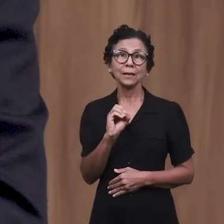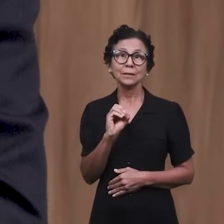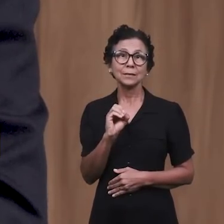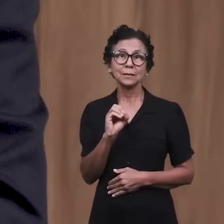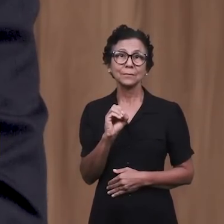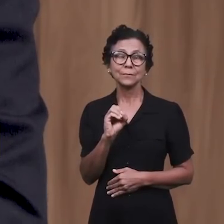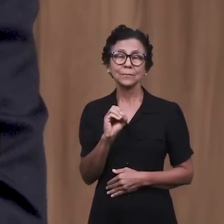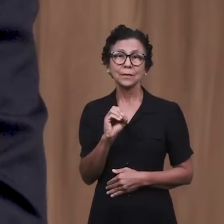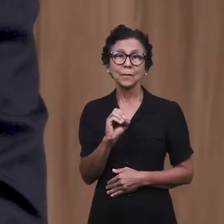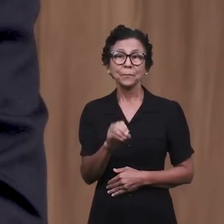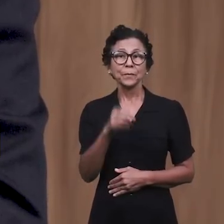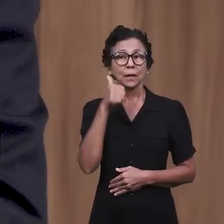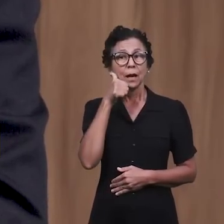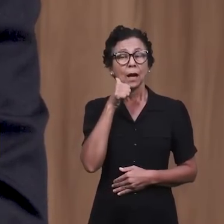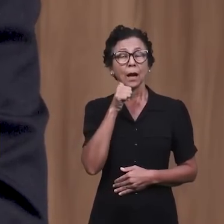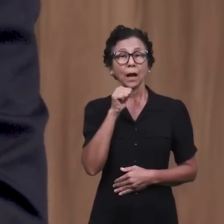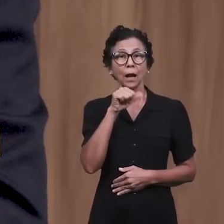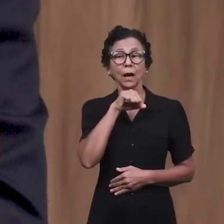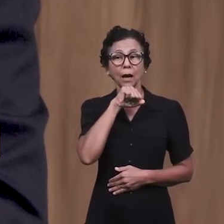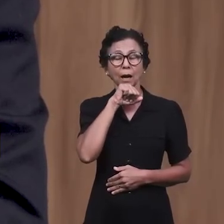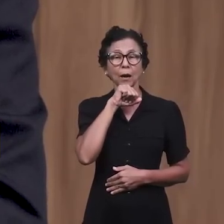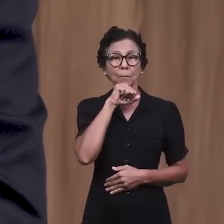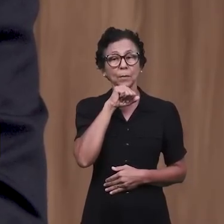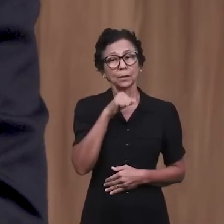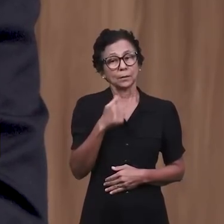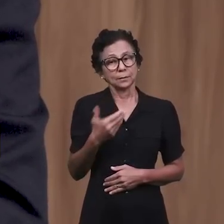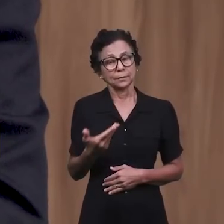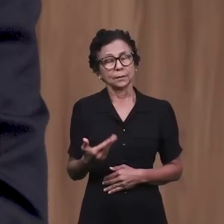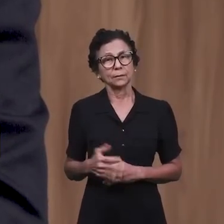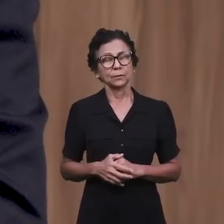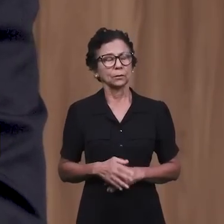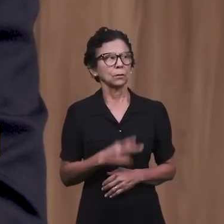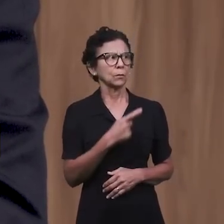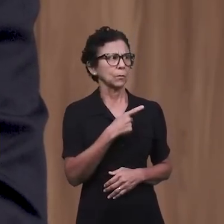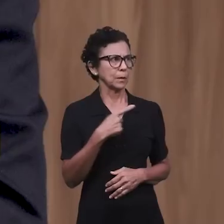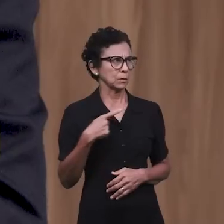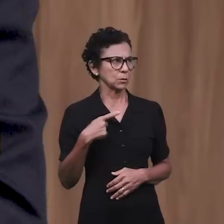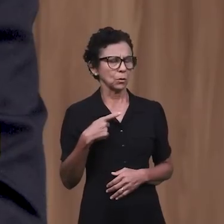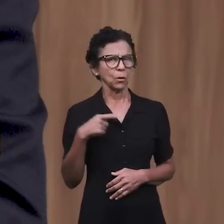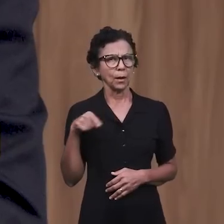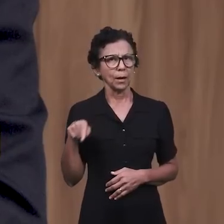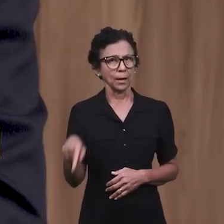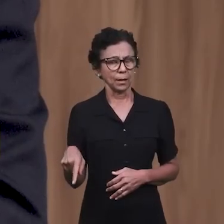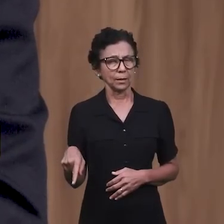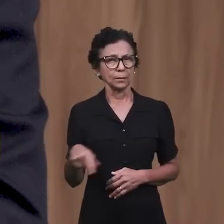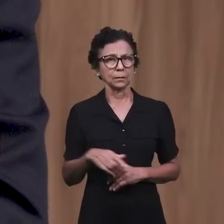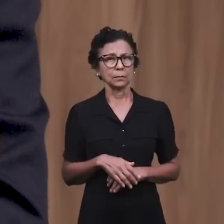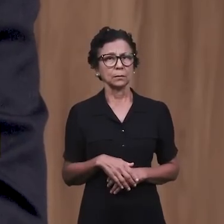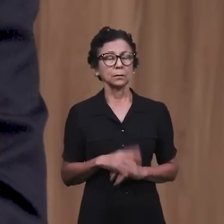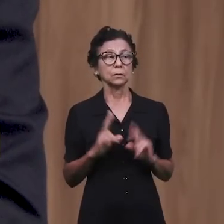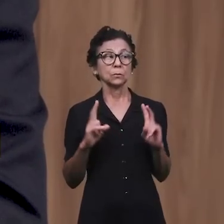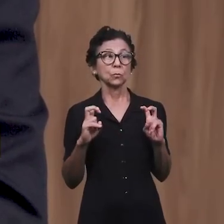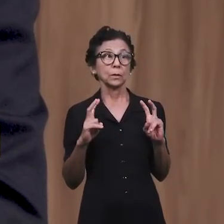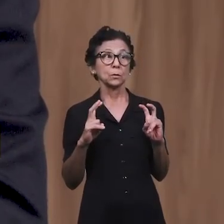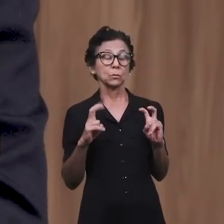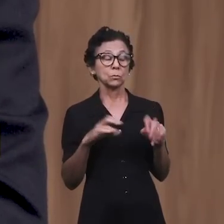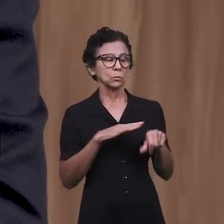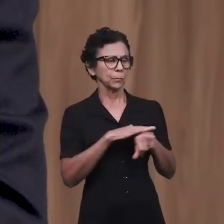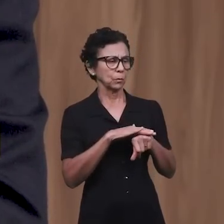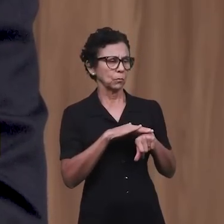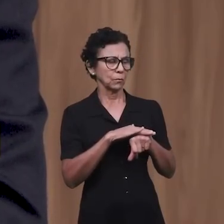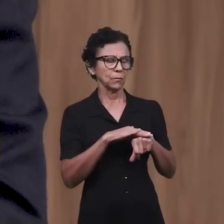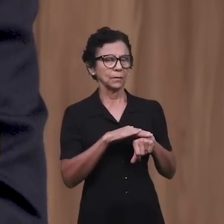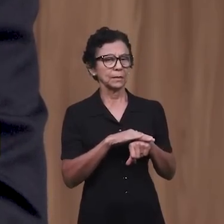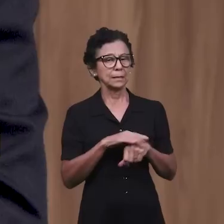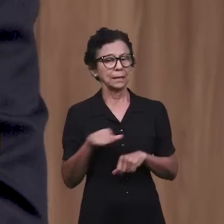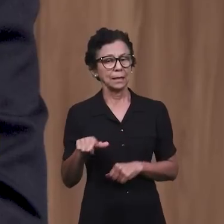ela, e disse assim: pastor, a irmã fulana, ela tem um assunto para tratar com o pastor. E segundo ela, é um assunto que